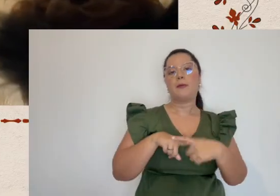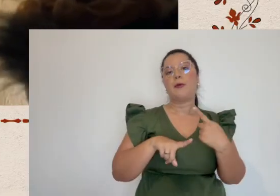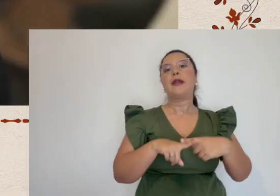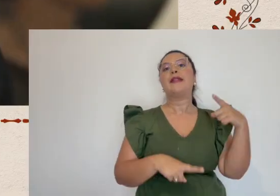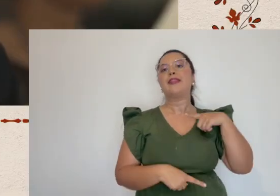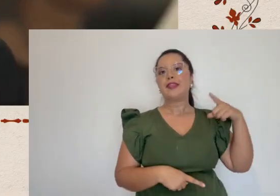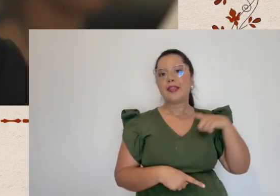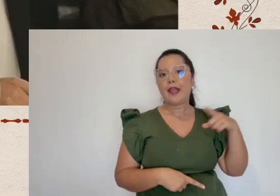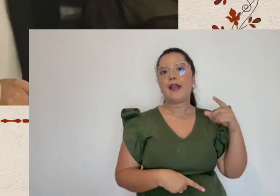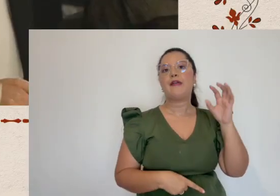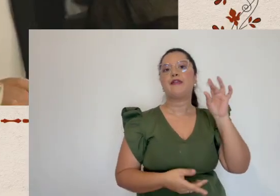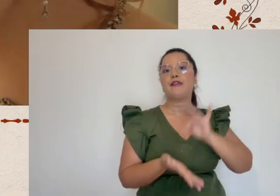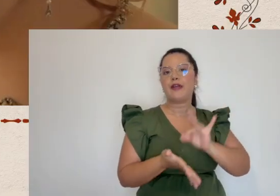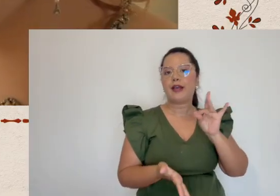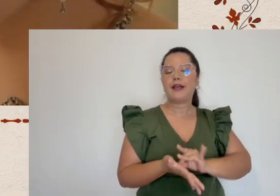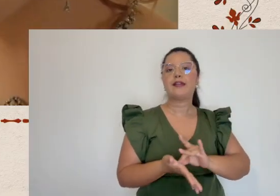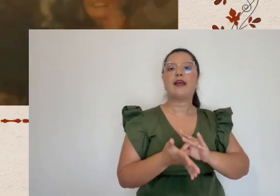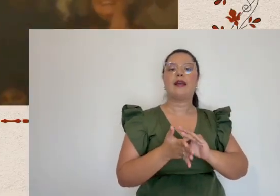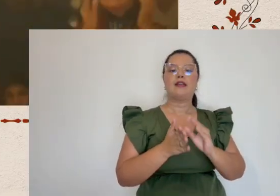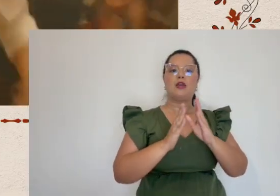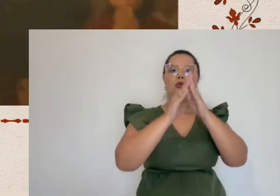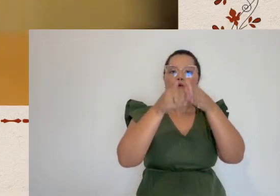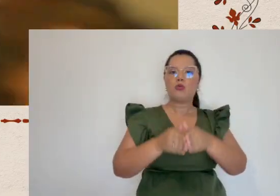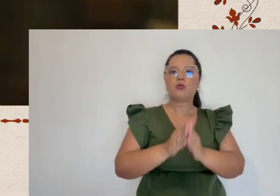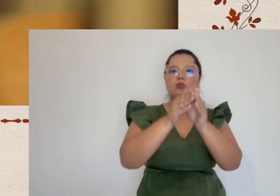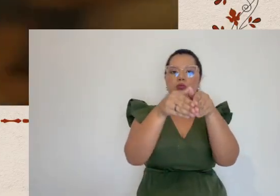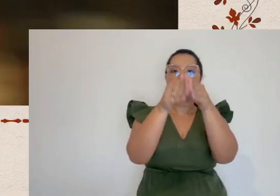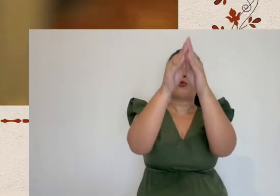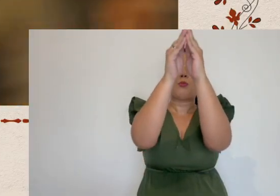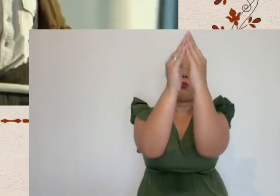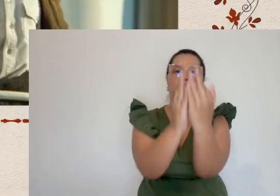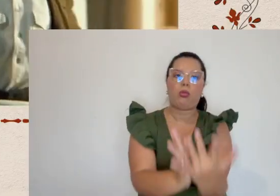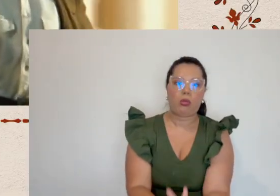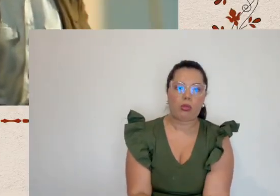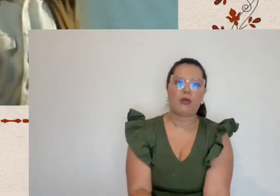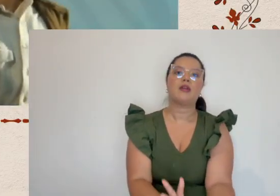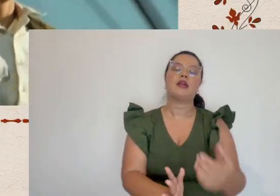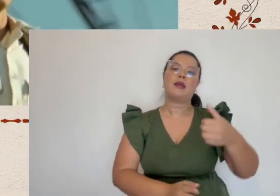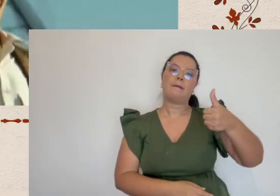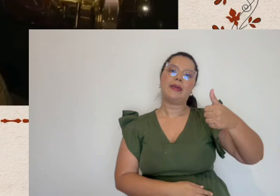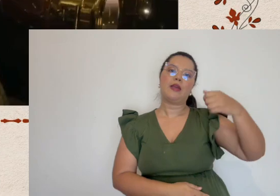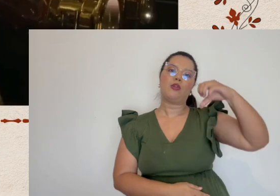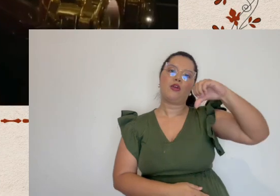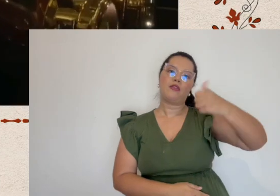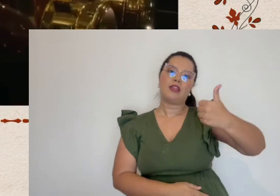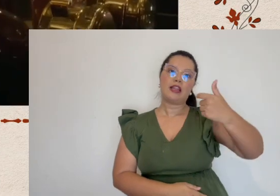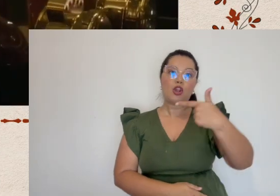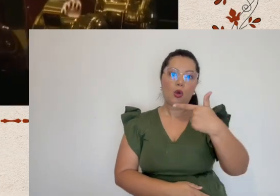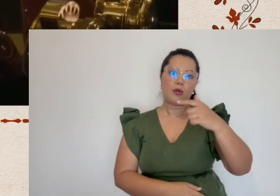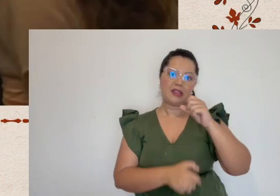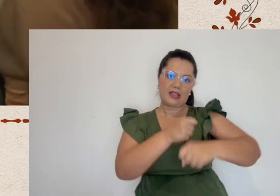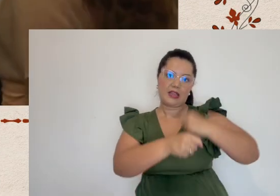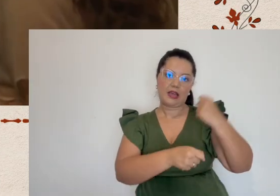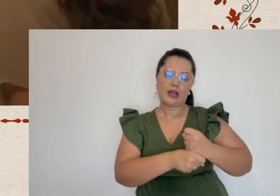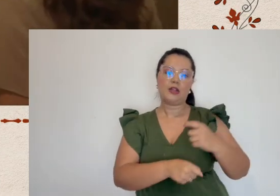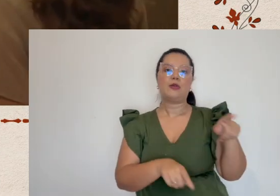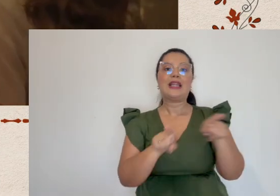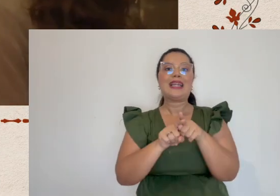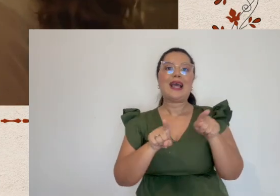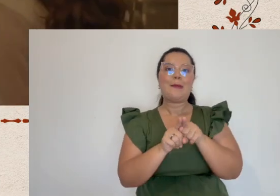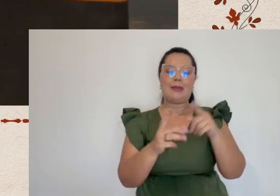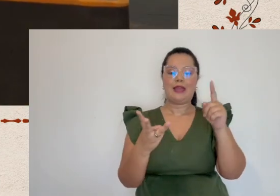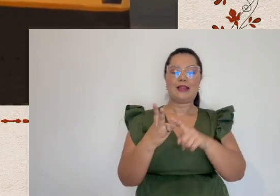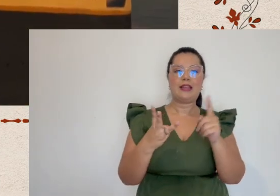Porque a gente sabe que houve o acidente, o naufrágio do Titanic em 1912, e também tem o